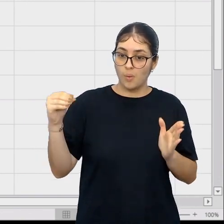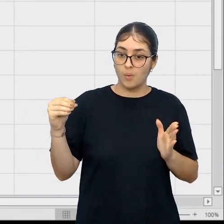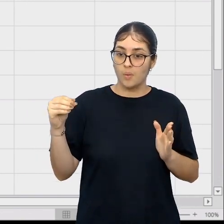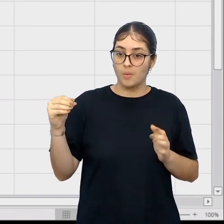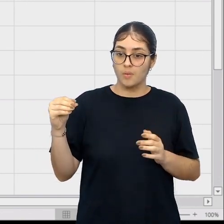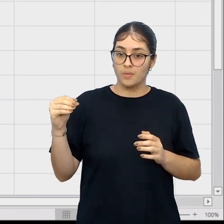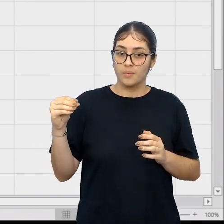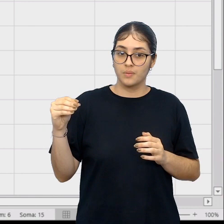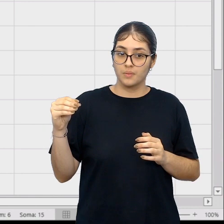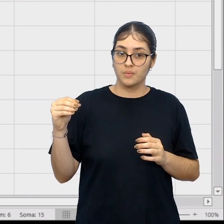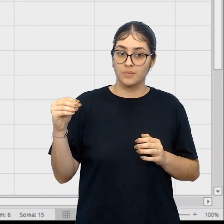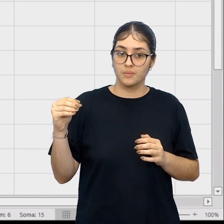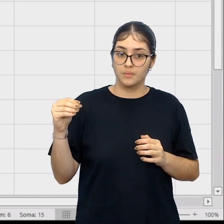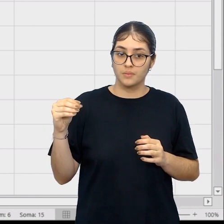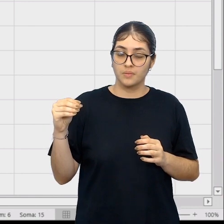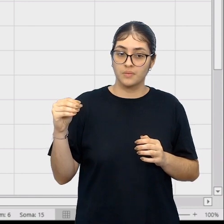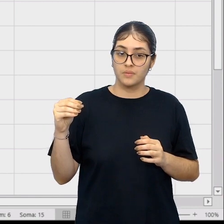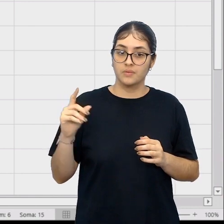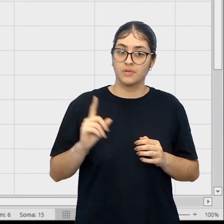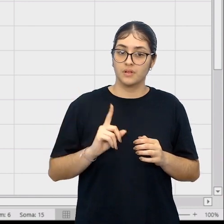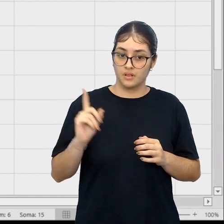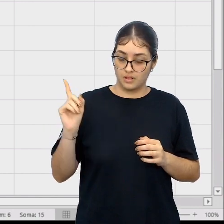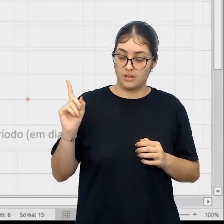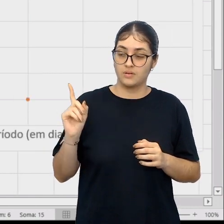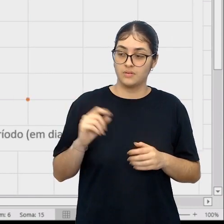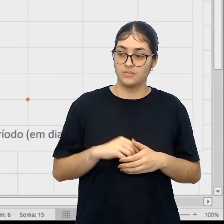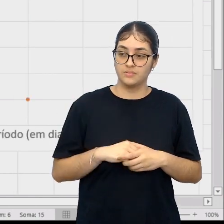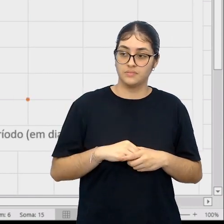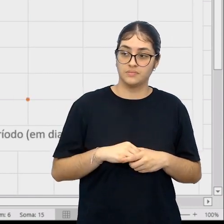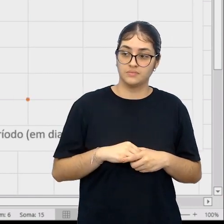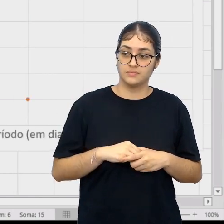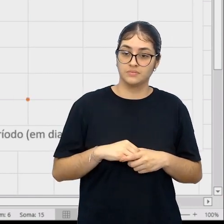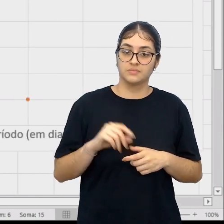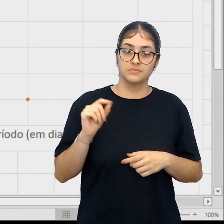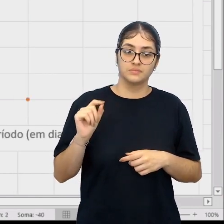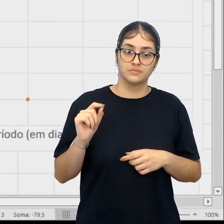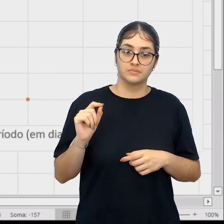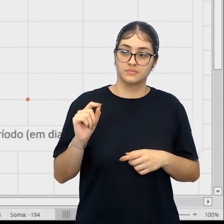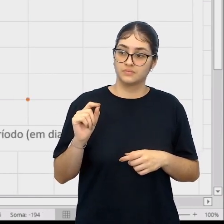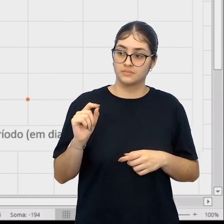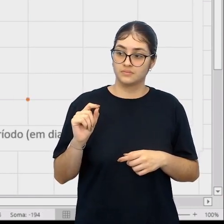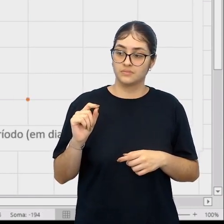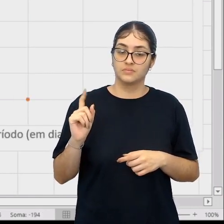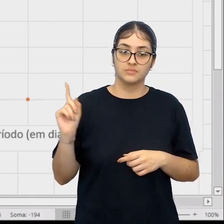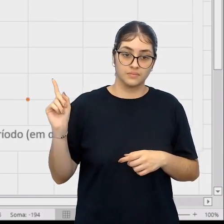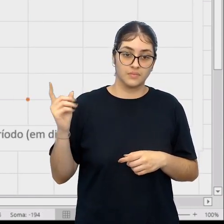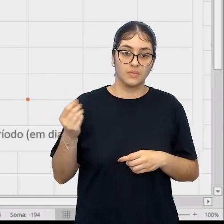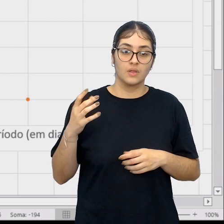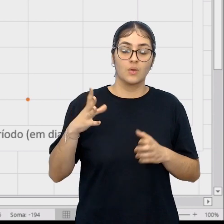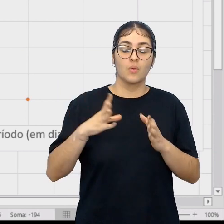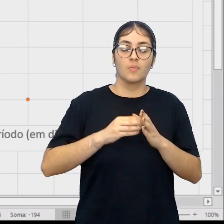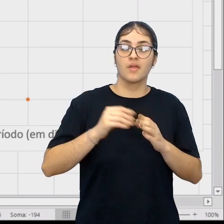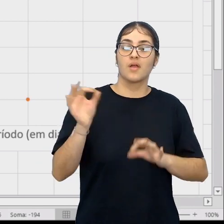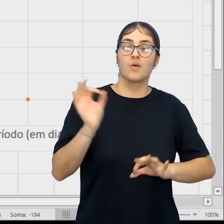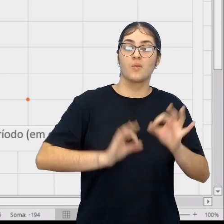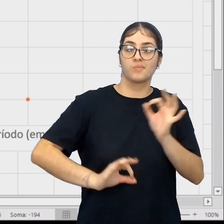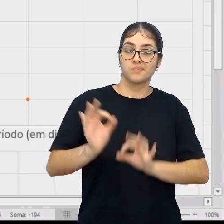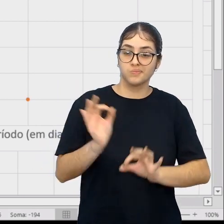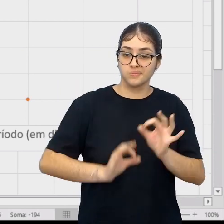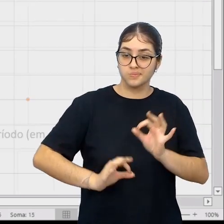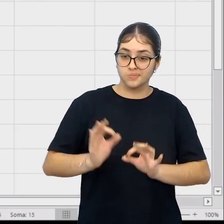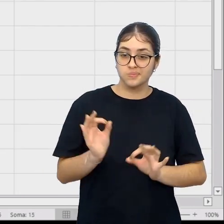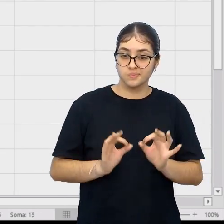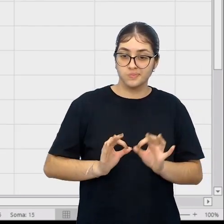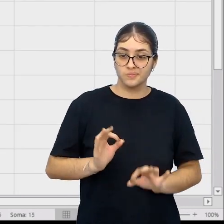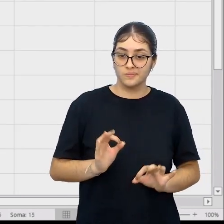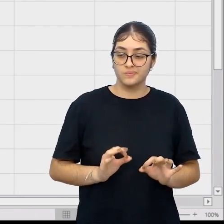tem o colar. E vou fazer Ctrl+V, tá? Tô vendo que eu não copiei a fórmula, porque senão eu teria que copiar fórmula, dá mais trabalho. Isso. Então a